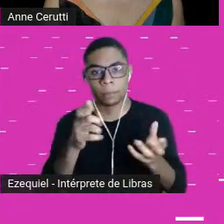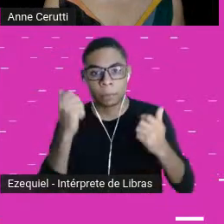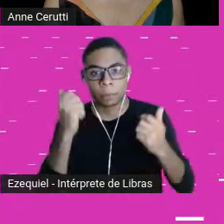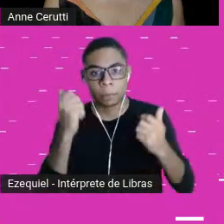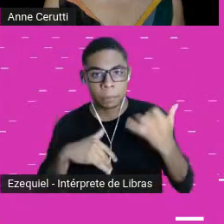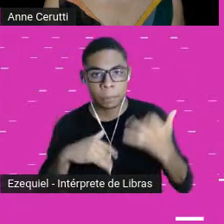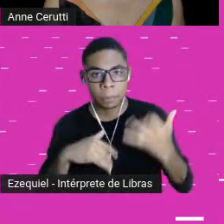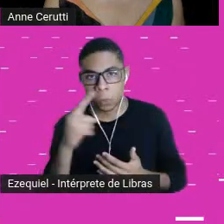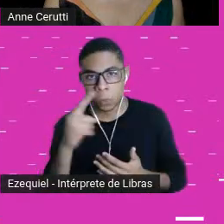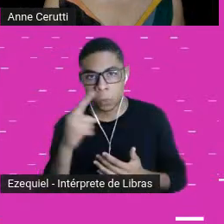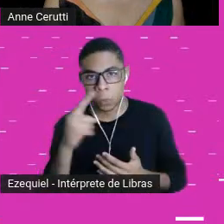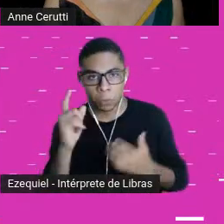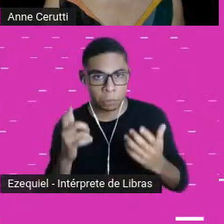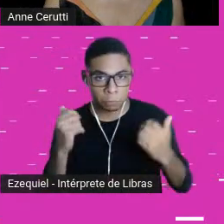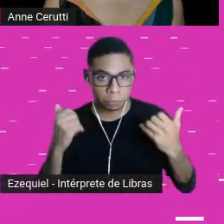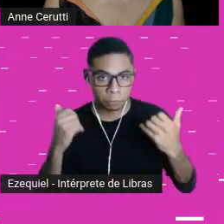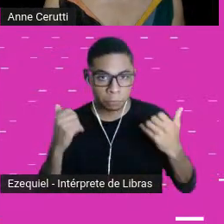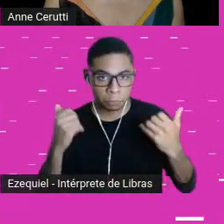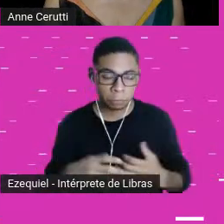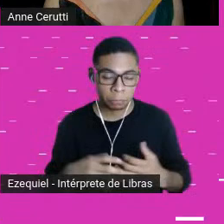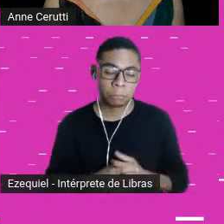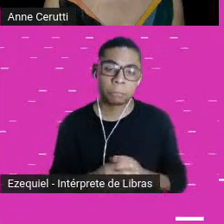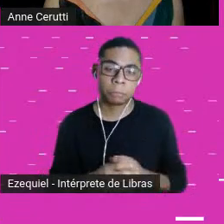Alguma questão?